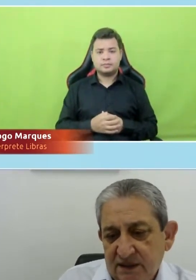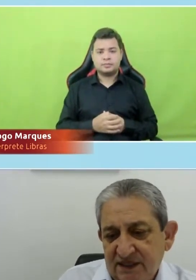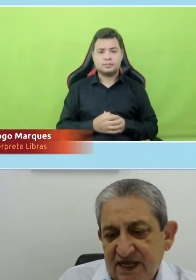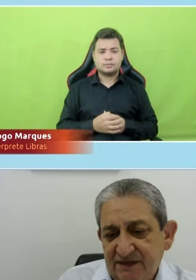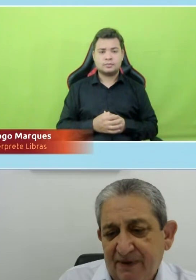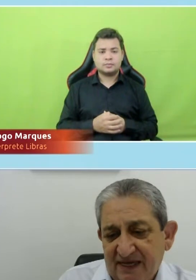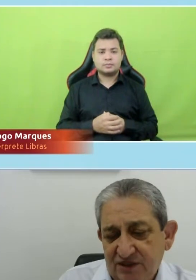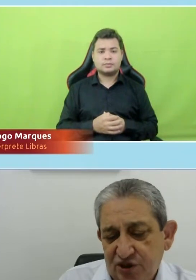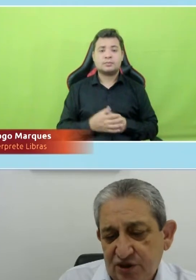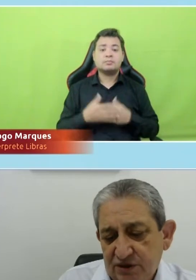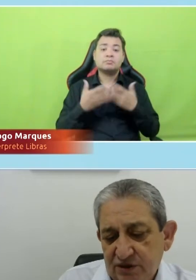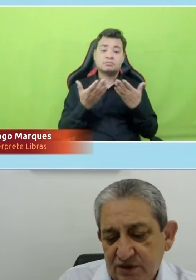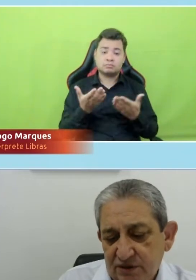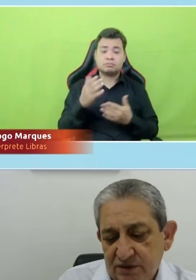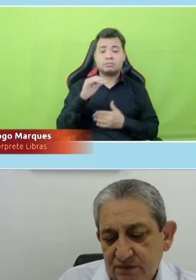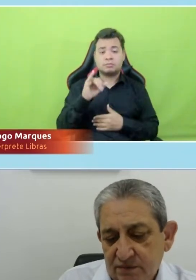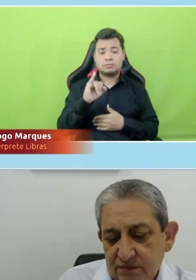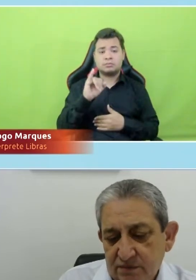dessa base